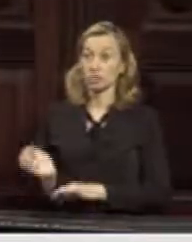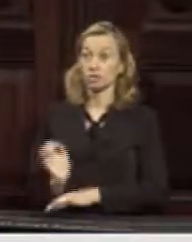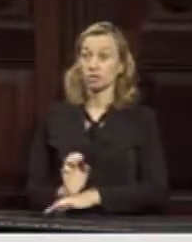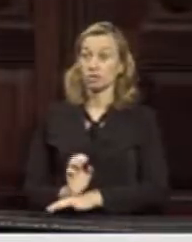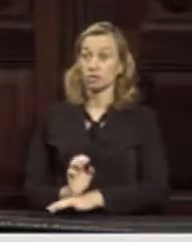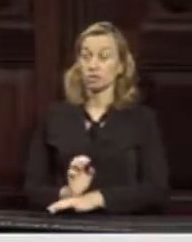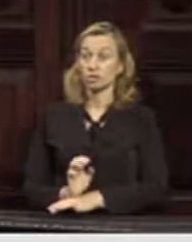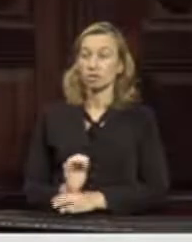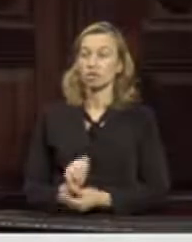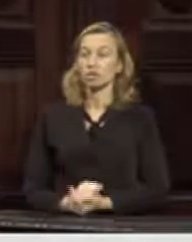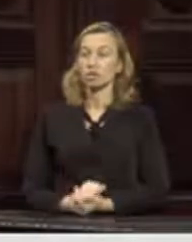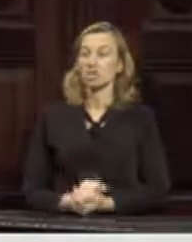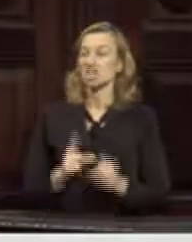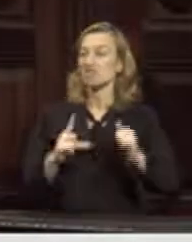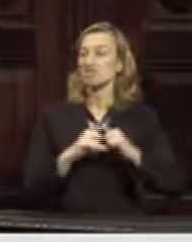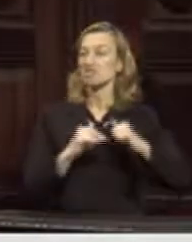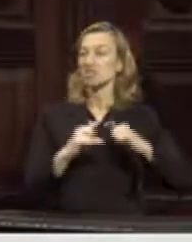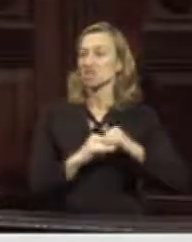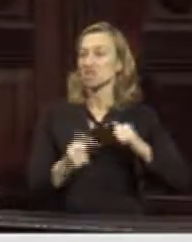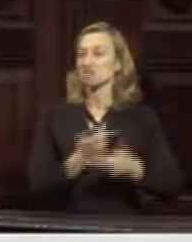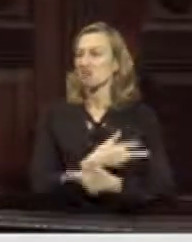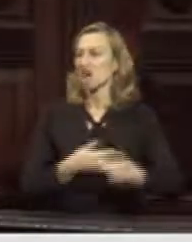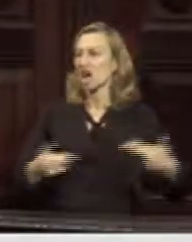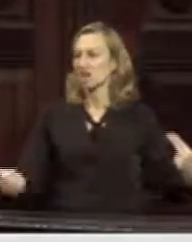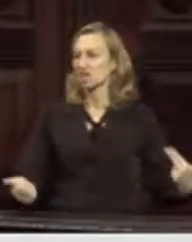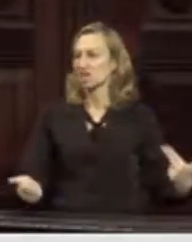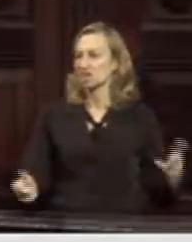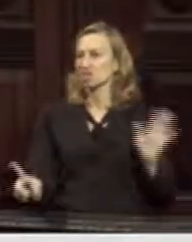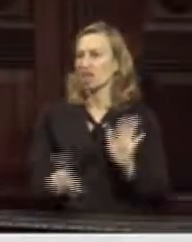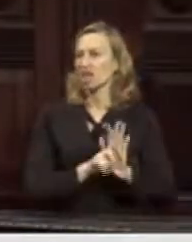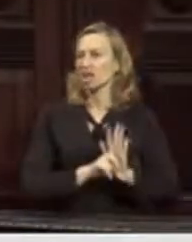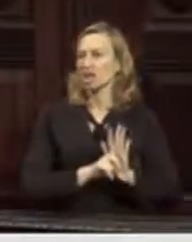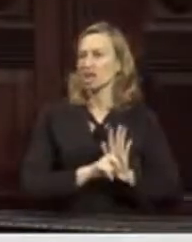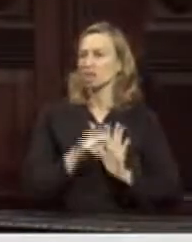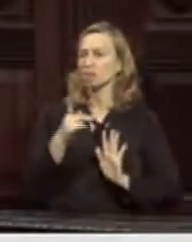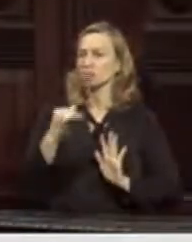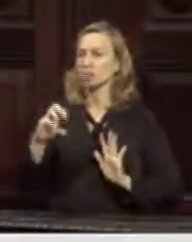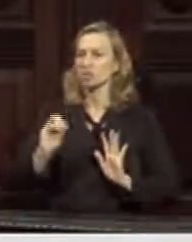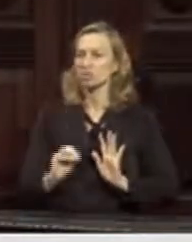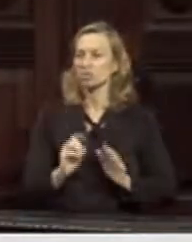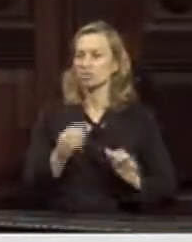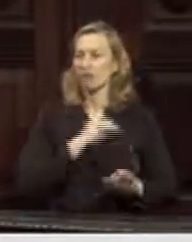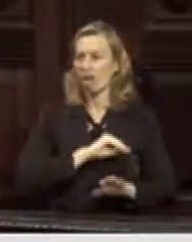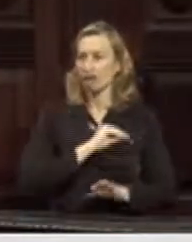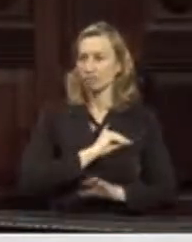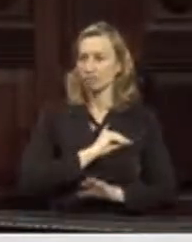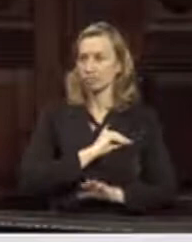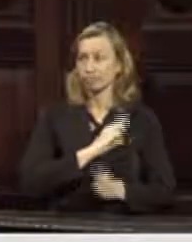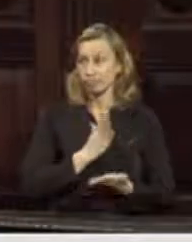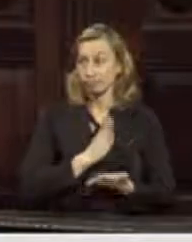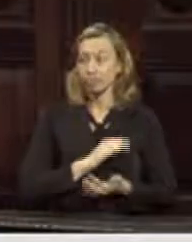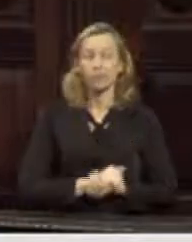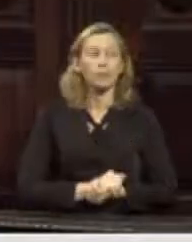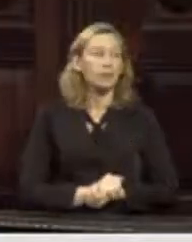vários artigos da lei que trata do piso regional de salário.